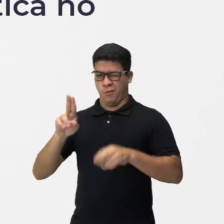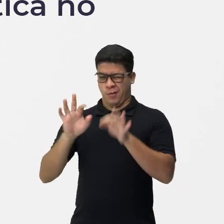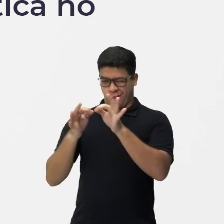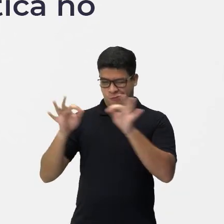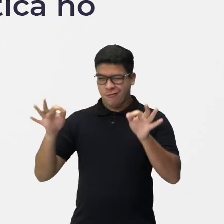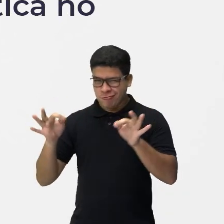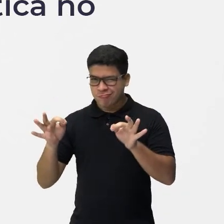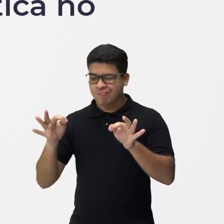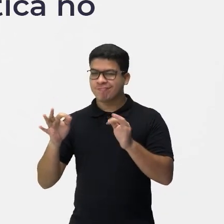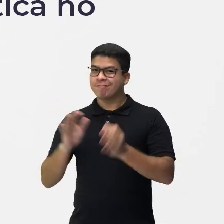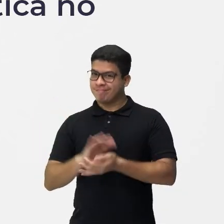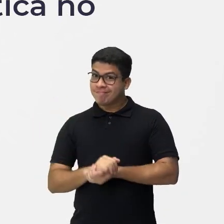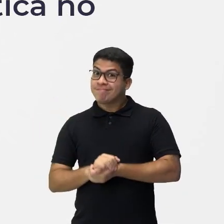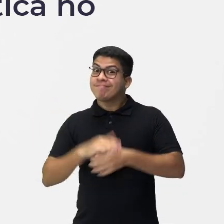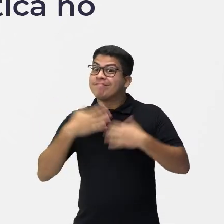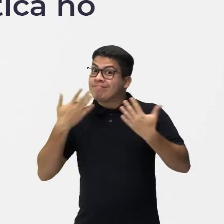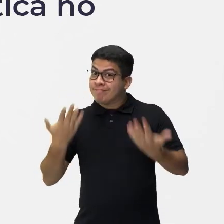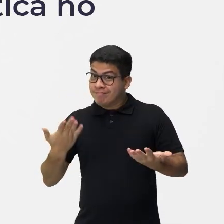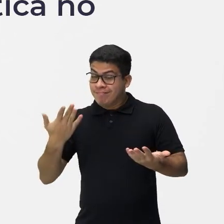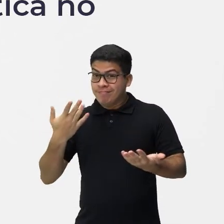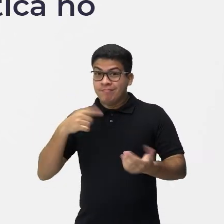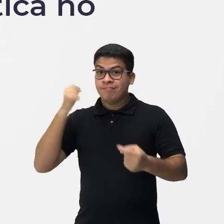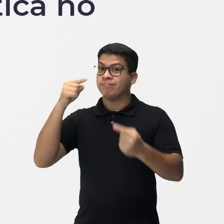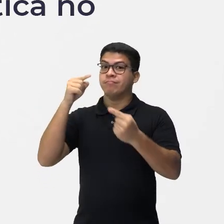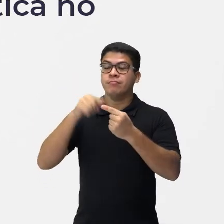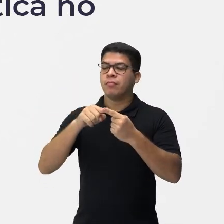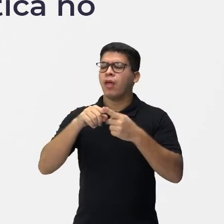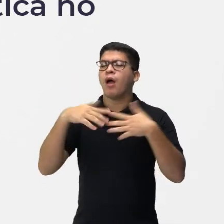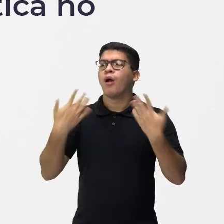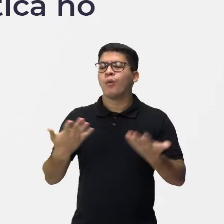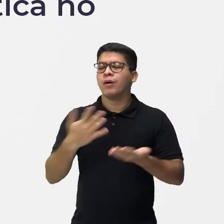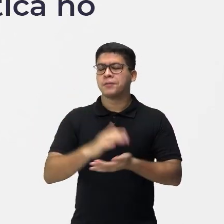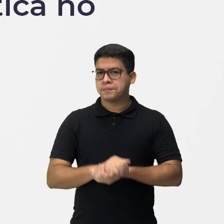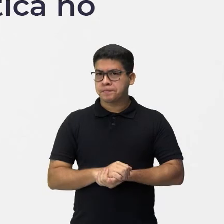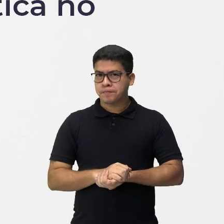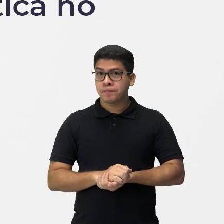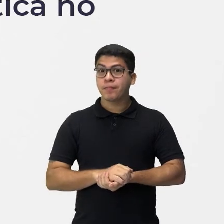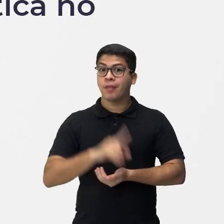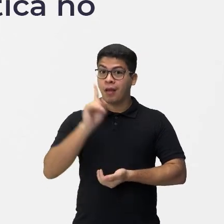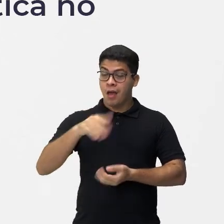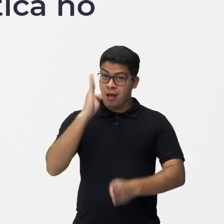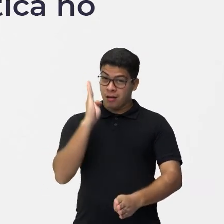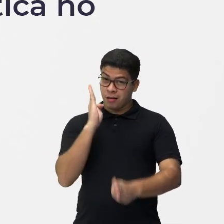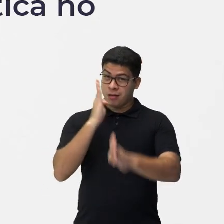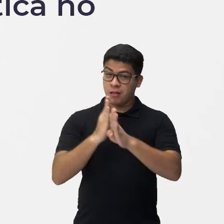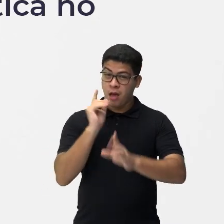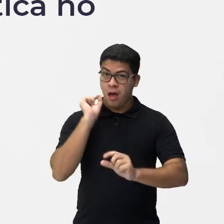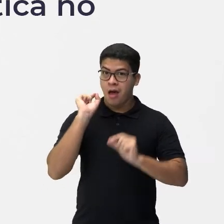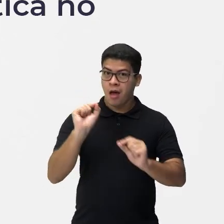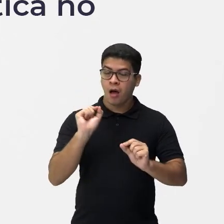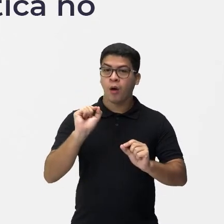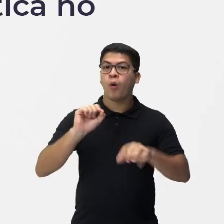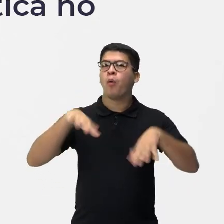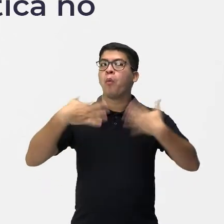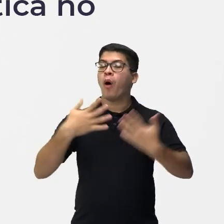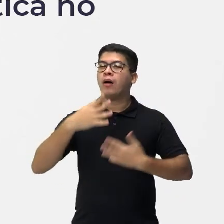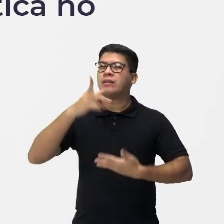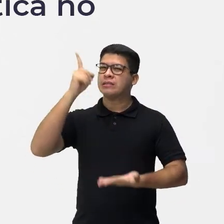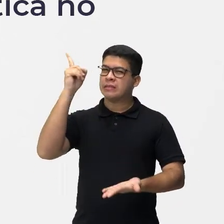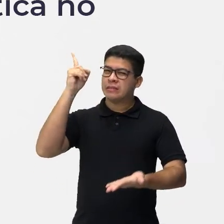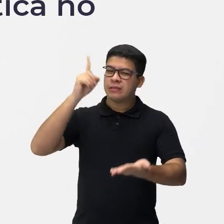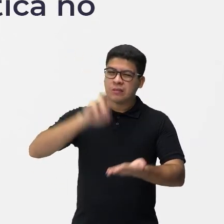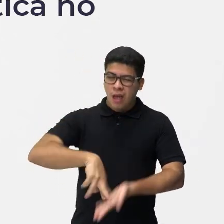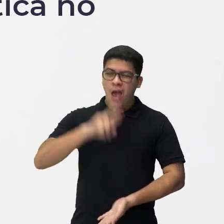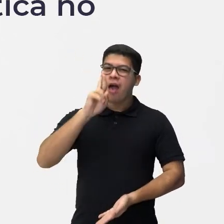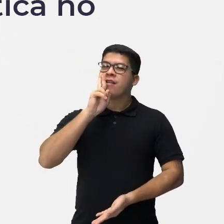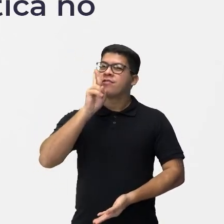nome, hein, gente? E o objetivo da questão era que vocês identificassem qual era a real